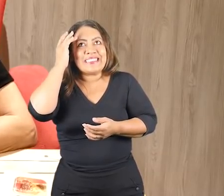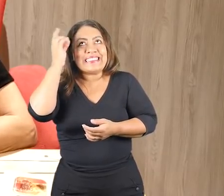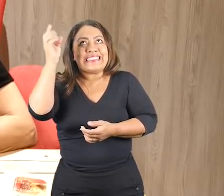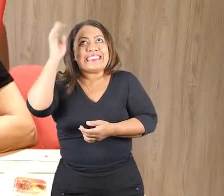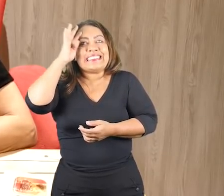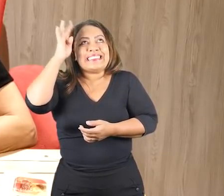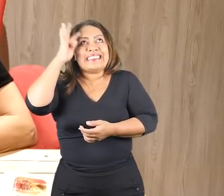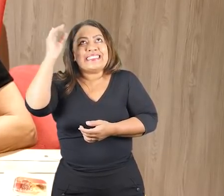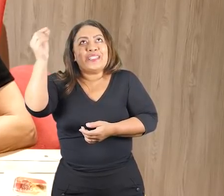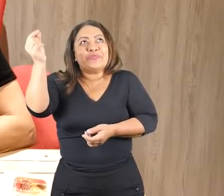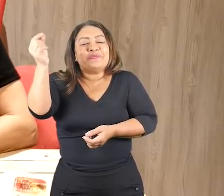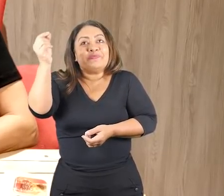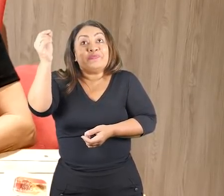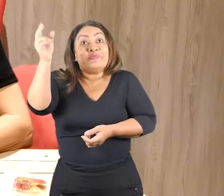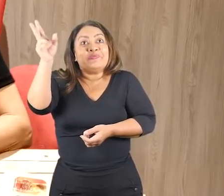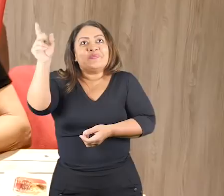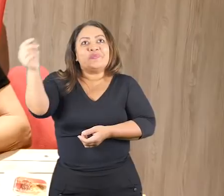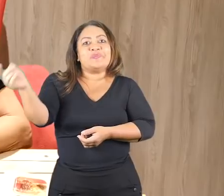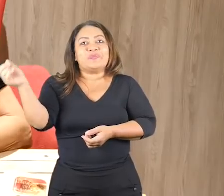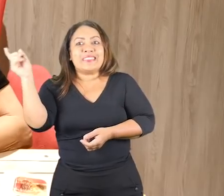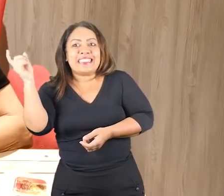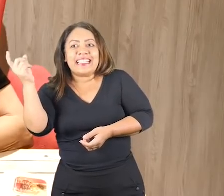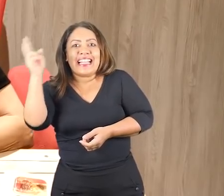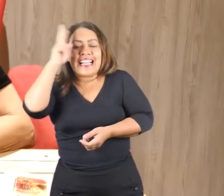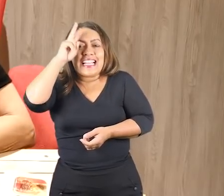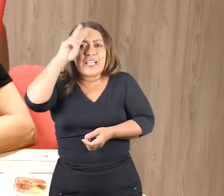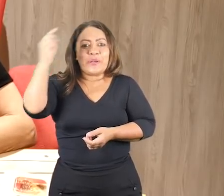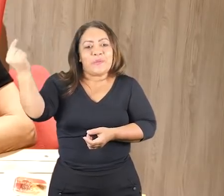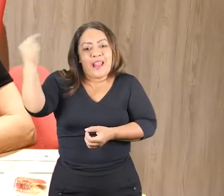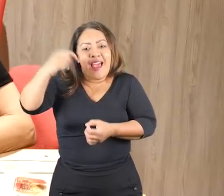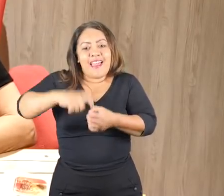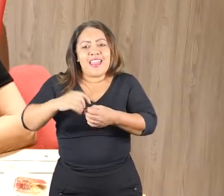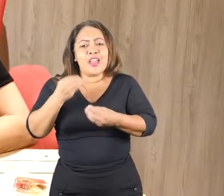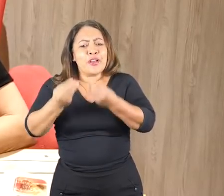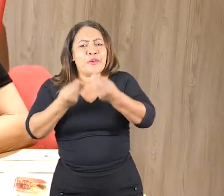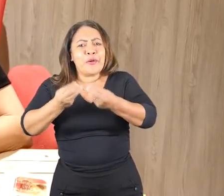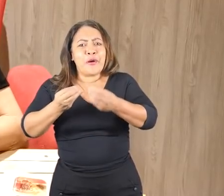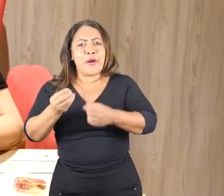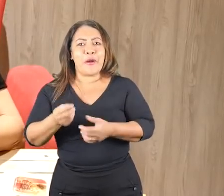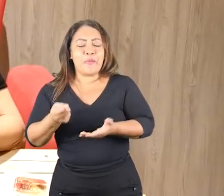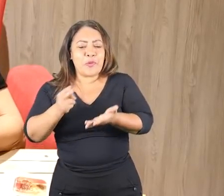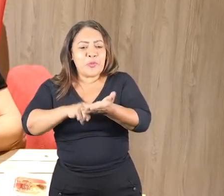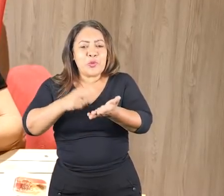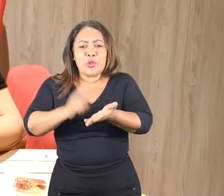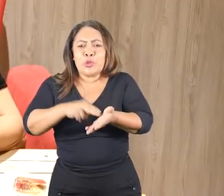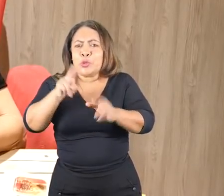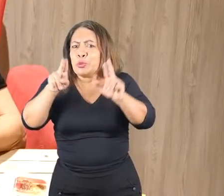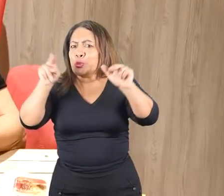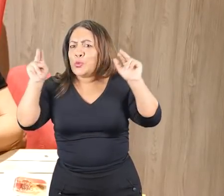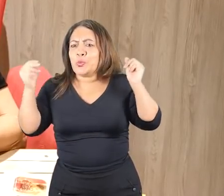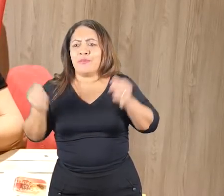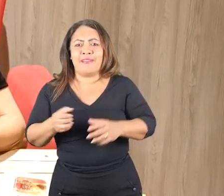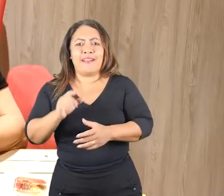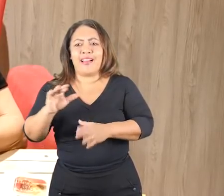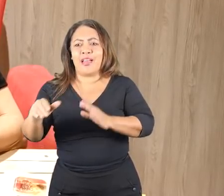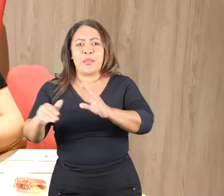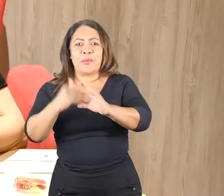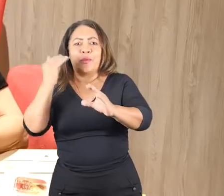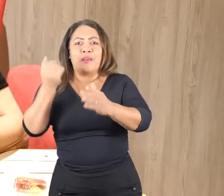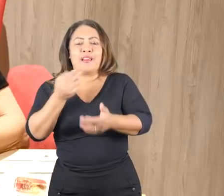de volta, né? Que tem muitas crianças que nunca receberam uma carta pelo correio. Então é uma coisa interessante que